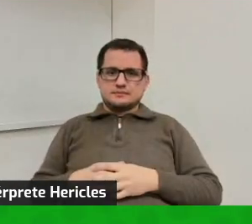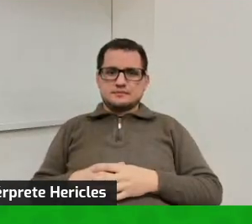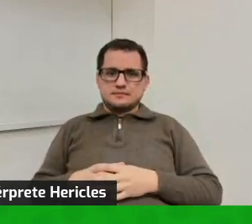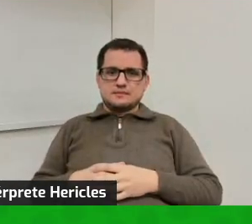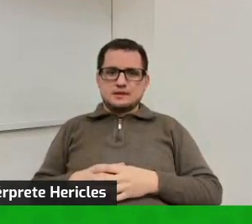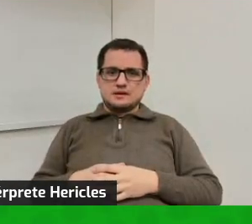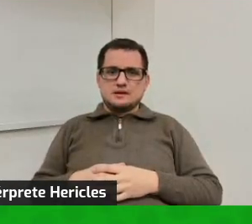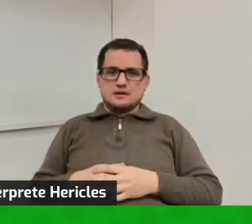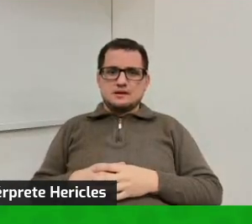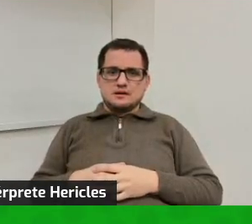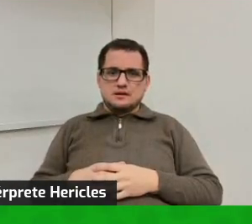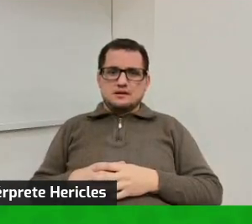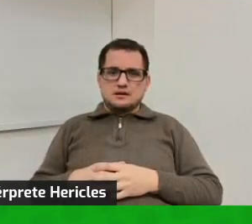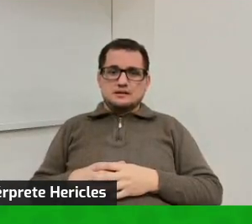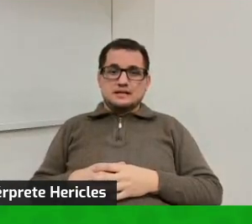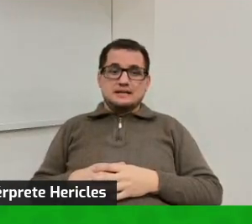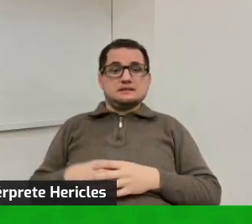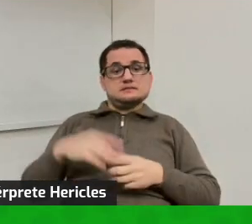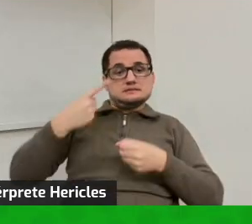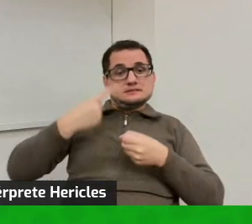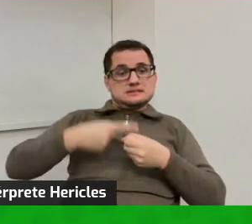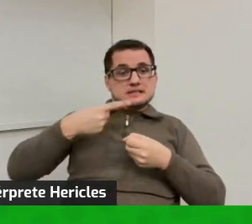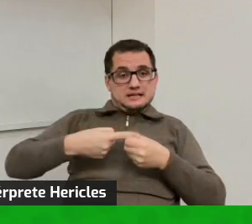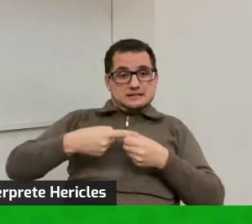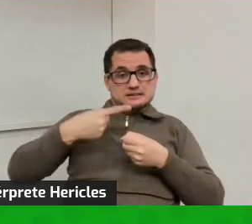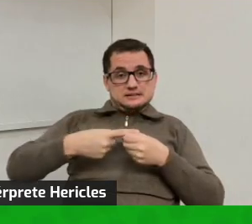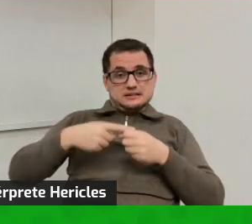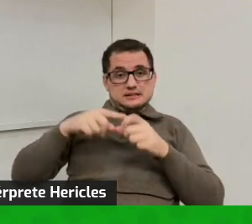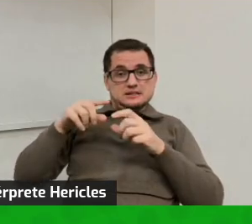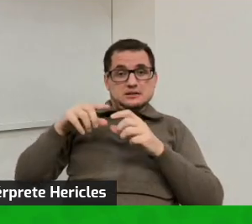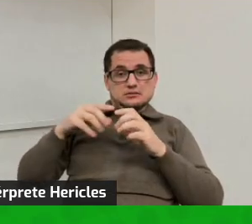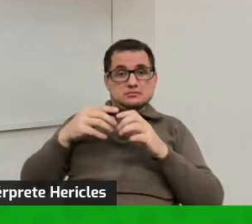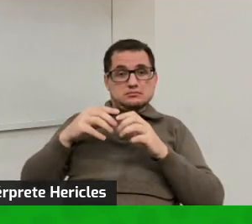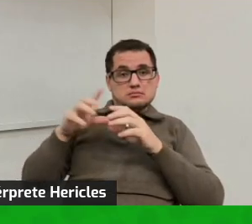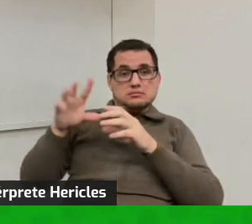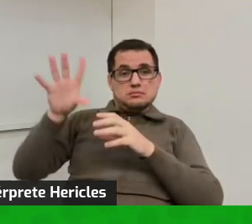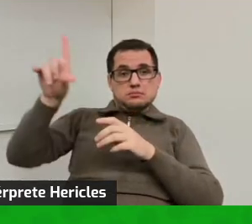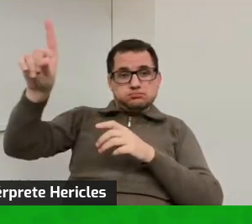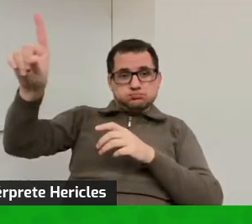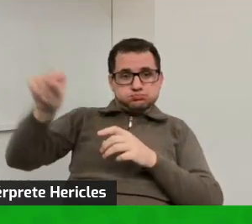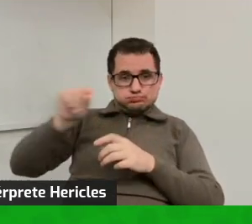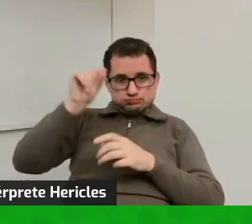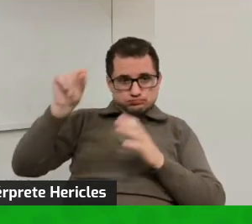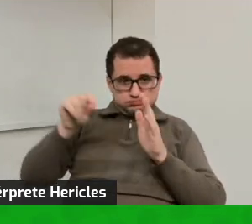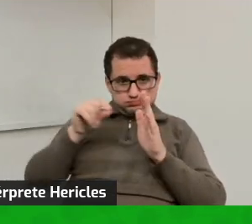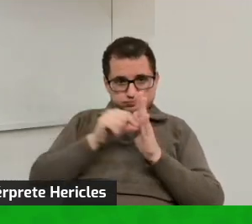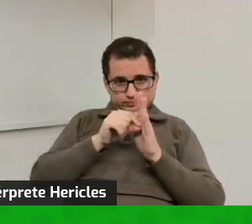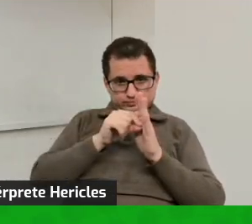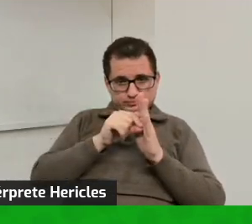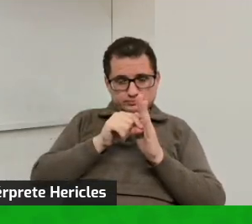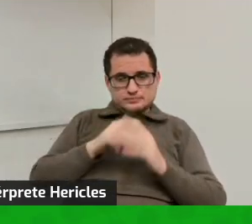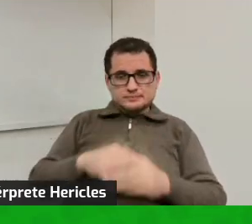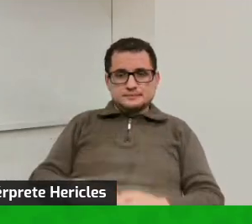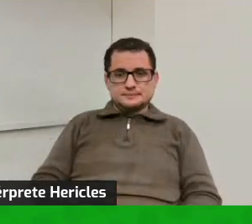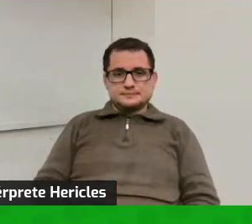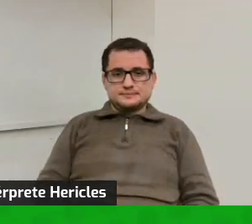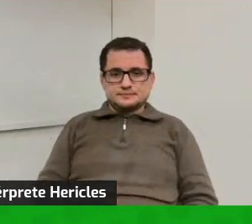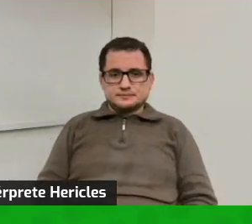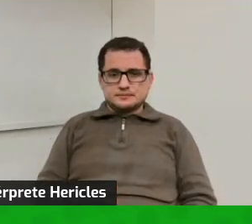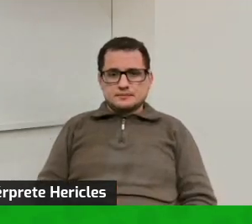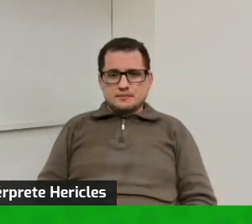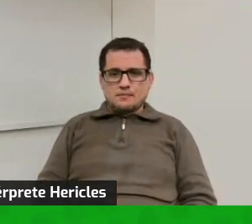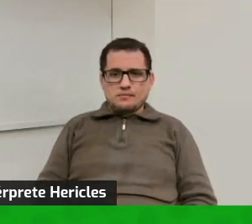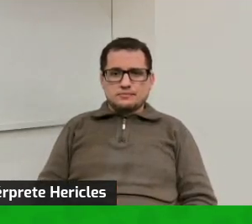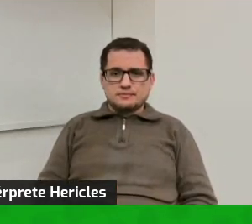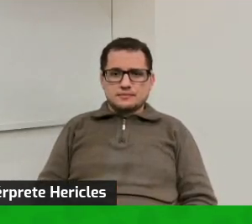em cidade. Qual é a cidade do meu cliente? Vou adicionar aqui a cidade, em Curitiba ou